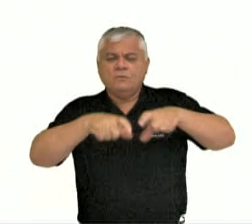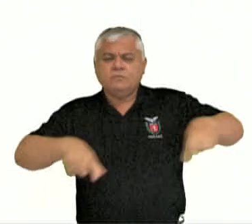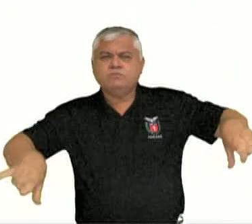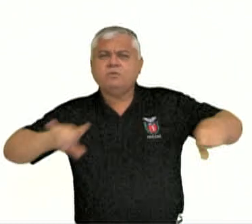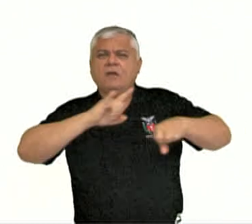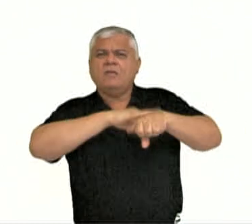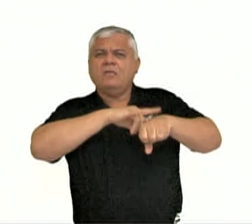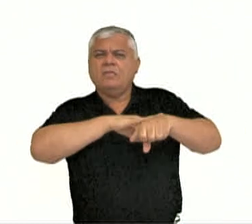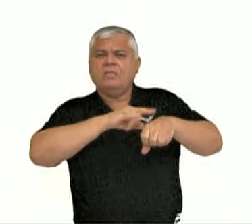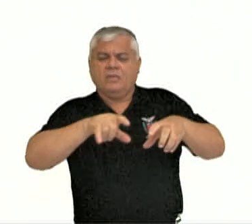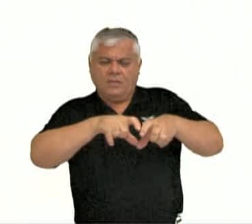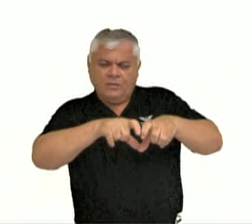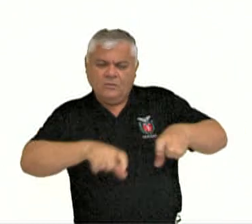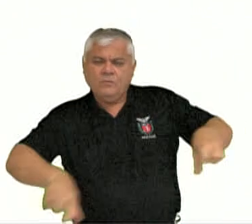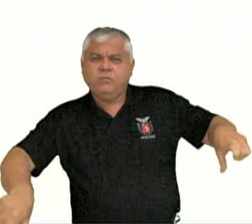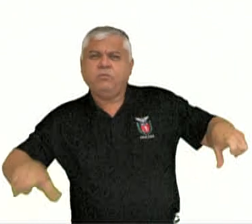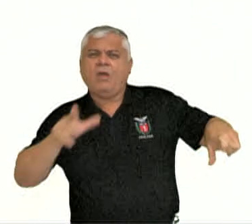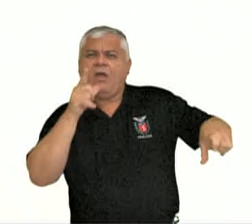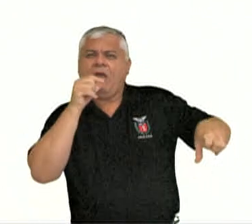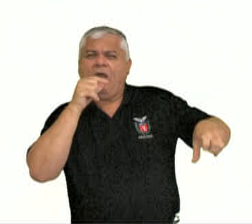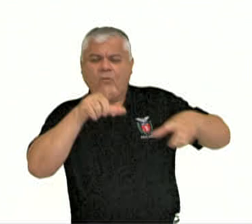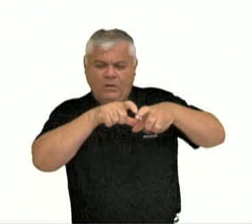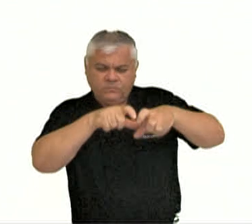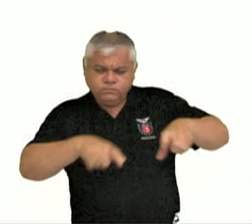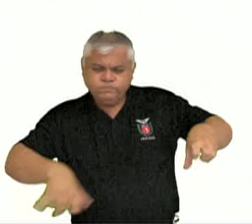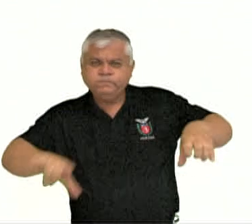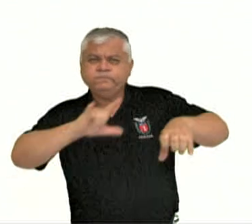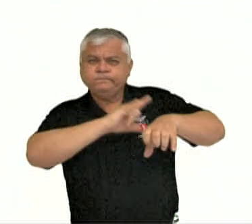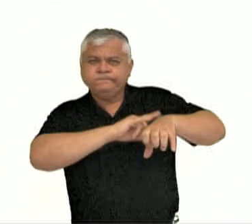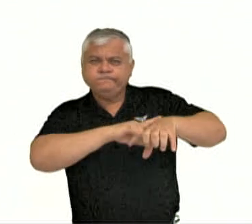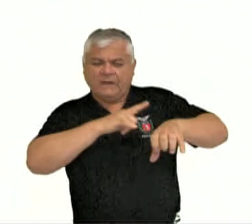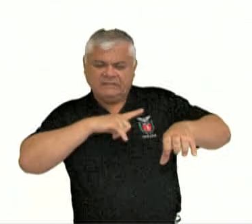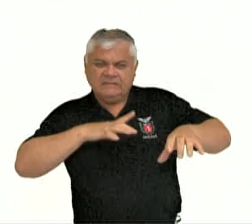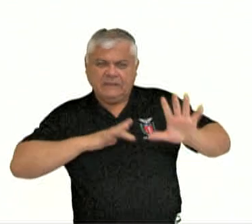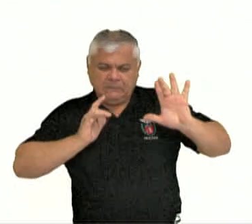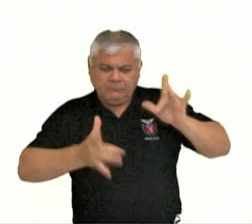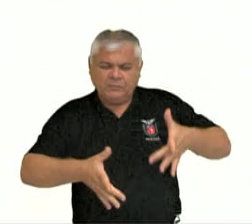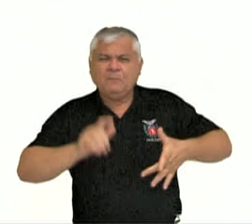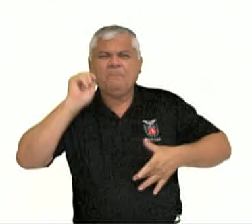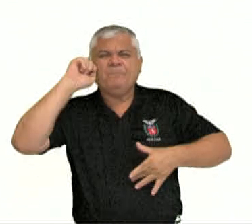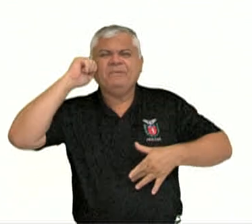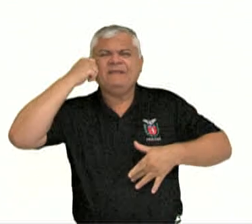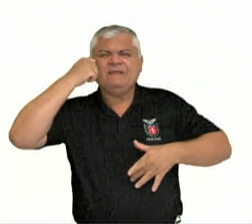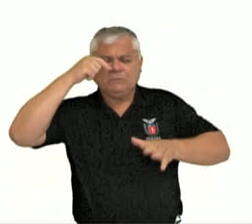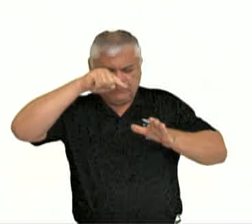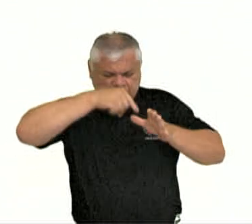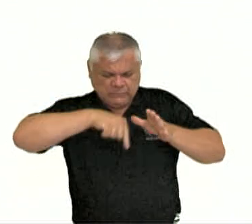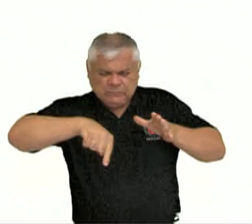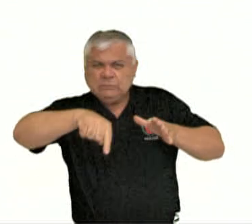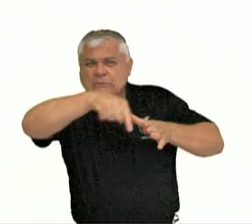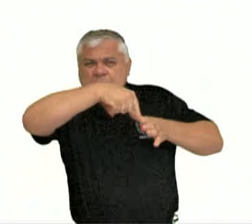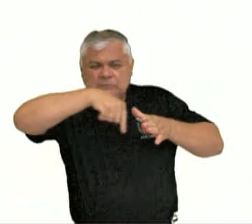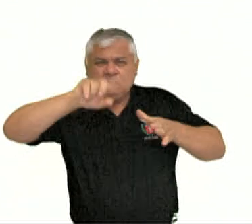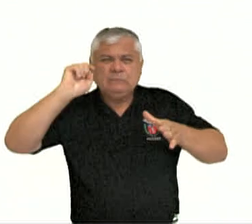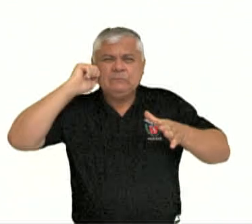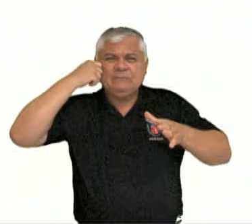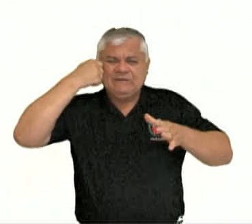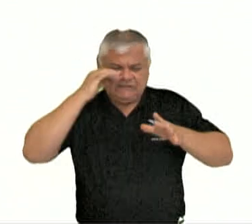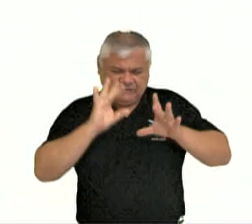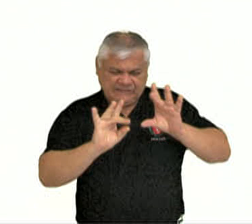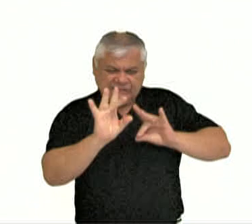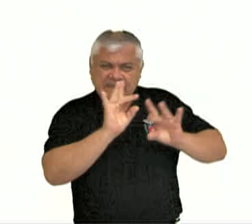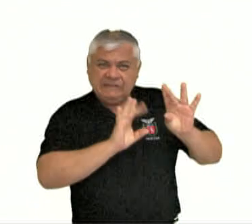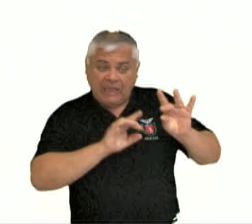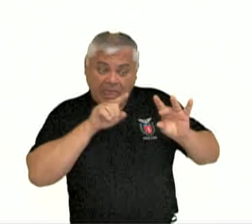Sim, o esgoto doméstico, ele possui uma parte negra, uma parte escura. Essa parte negra é justamente